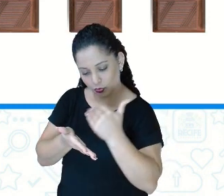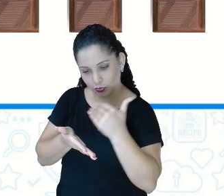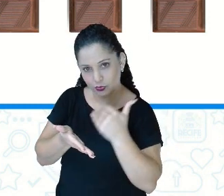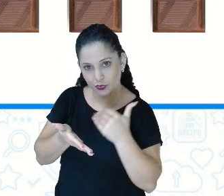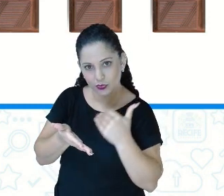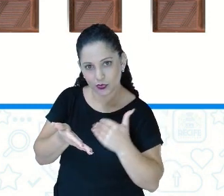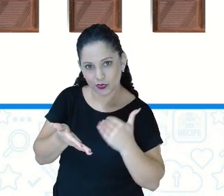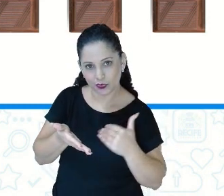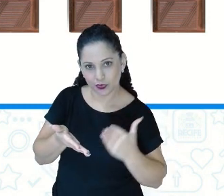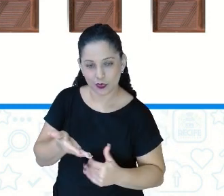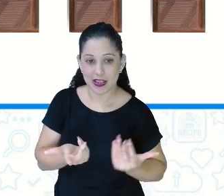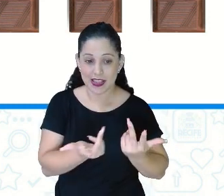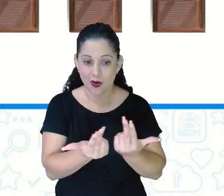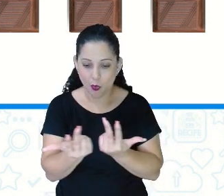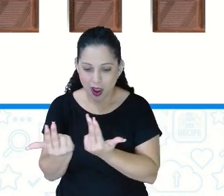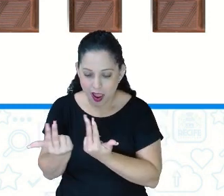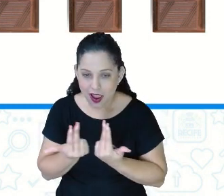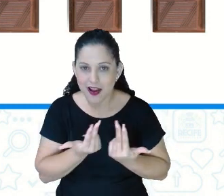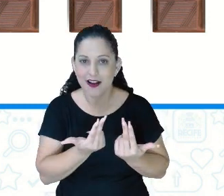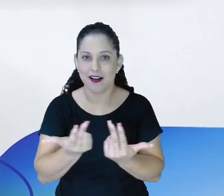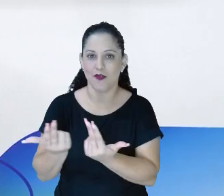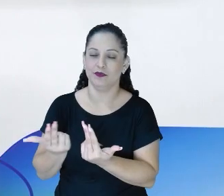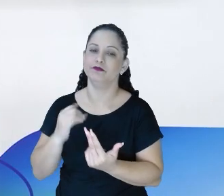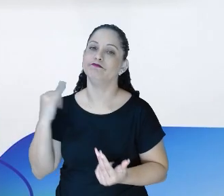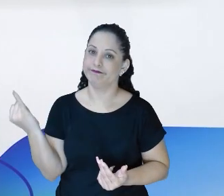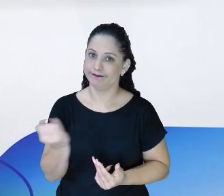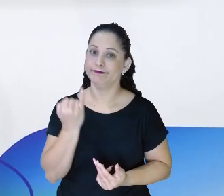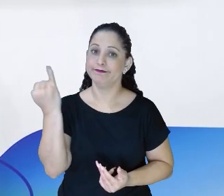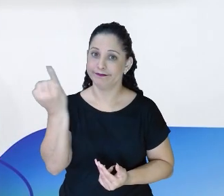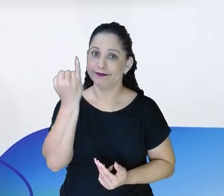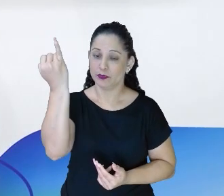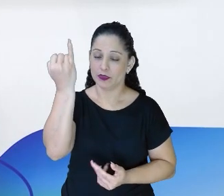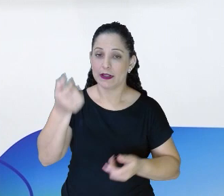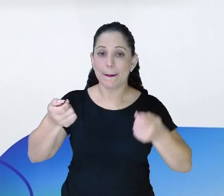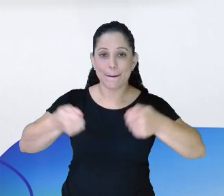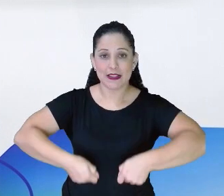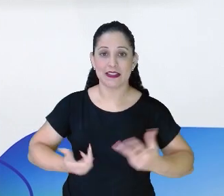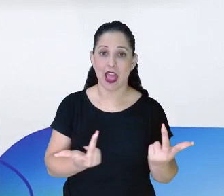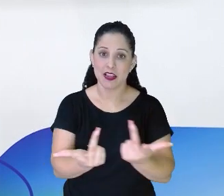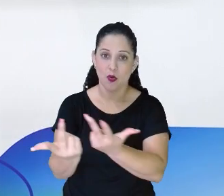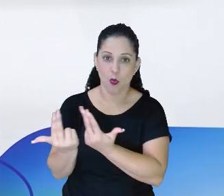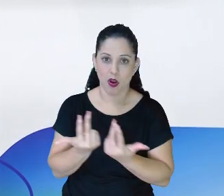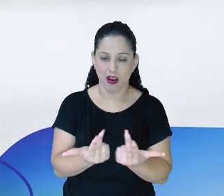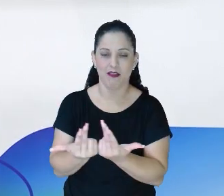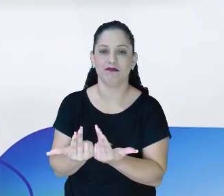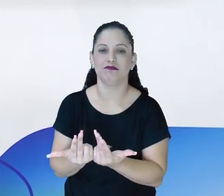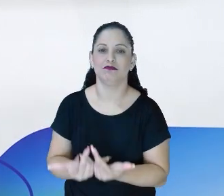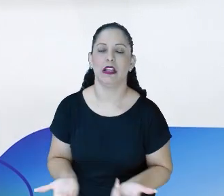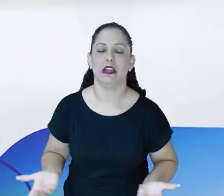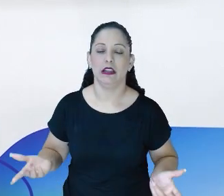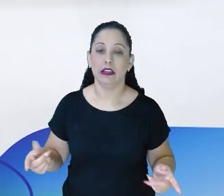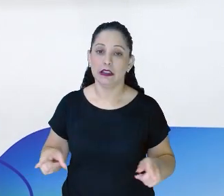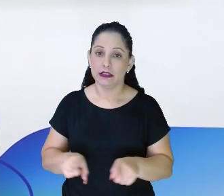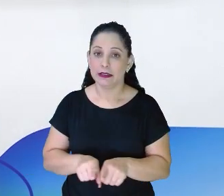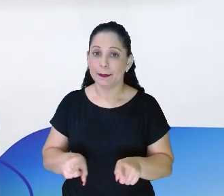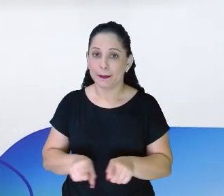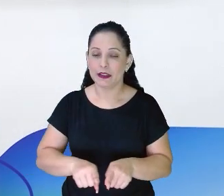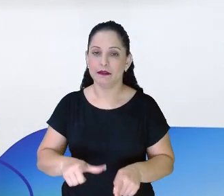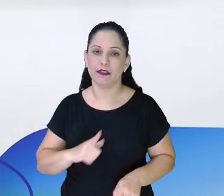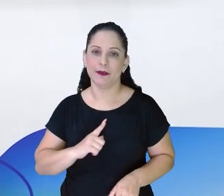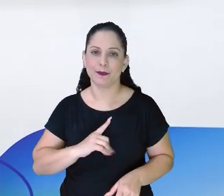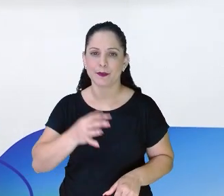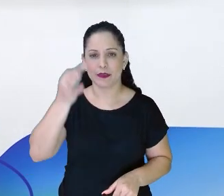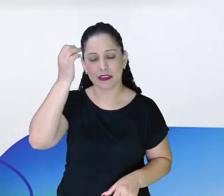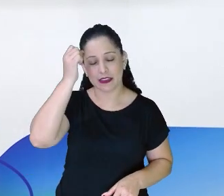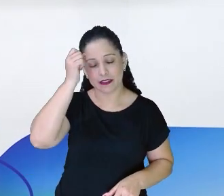em partes iguais. É uma coisa importante da divisão. Inclusive, se eu sugerir a ideia da conta, né,